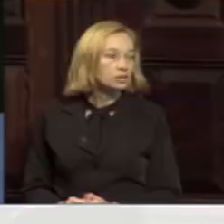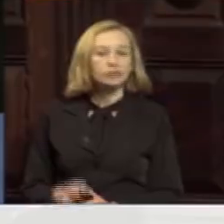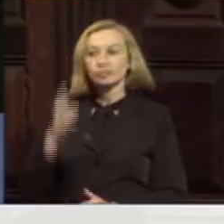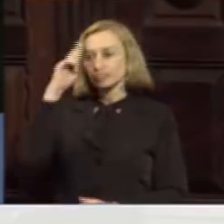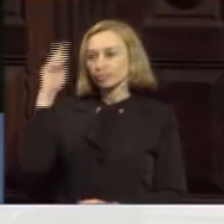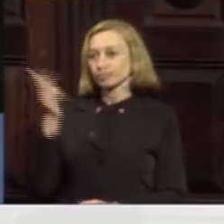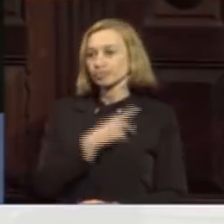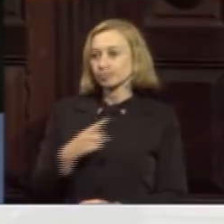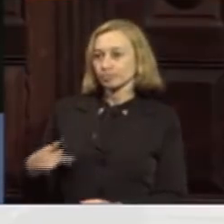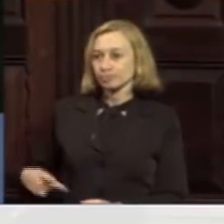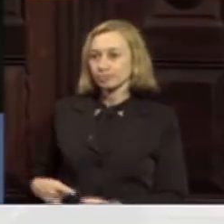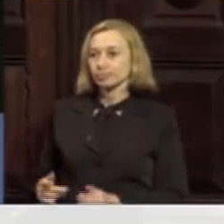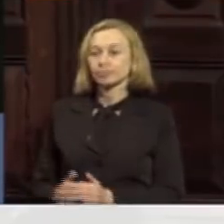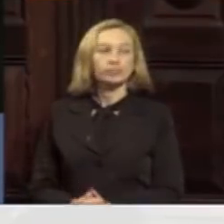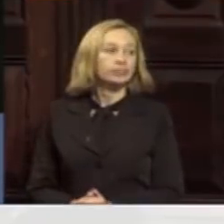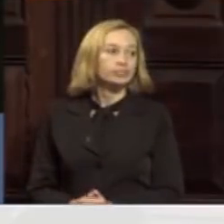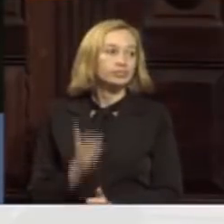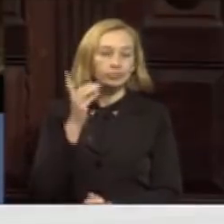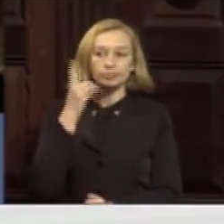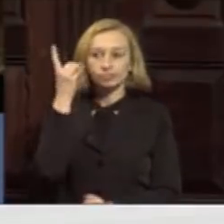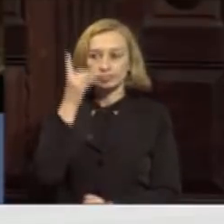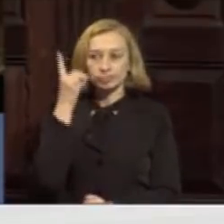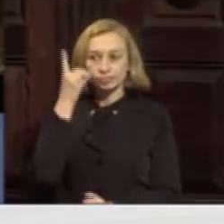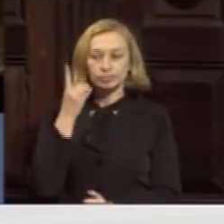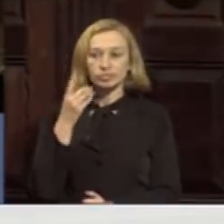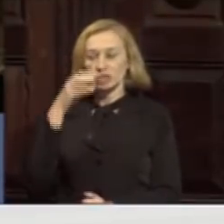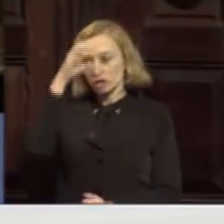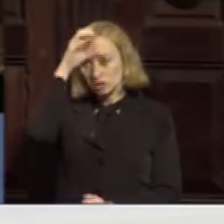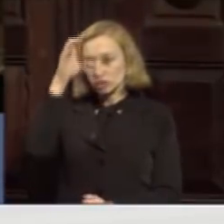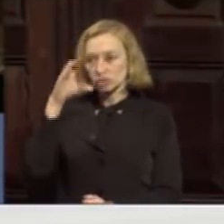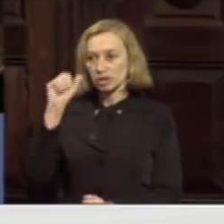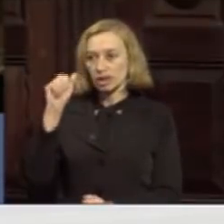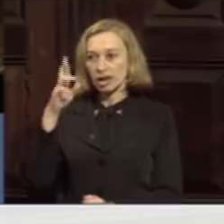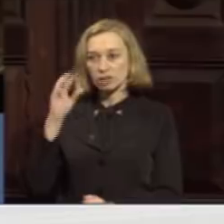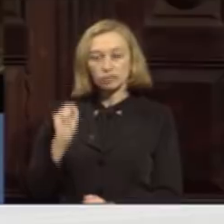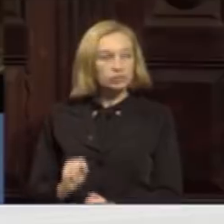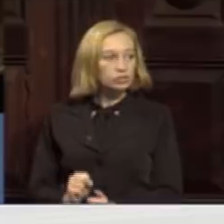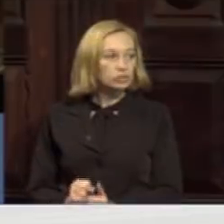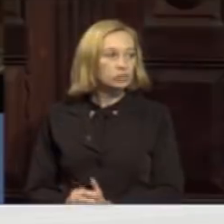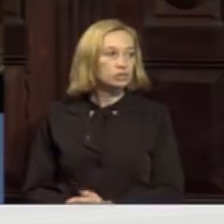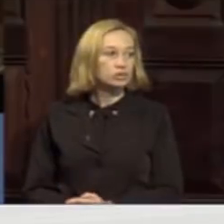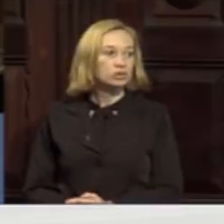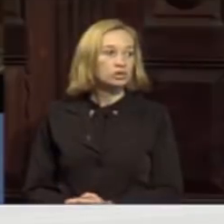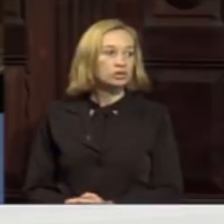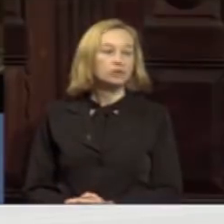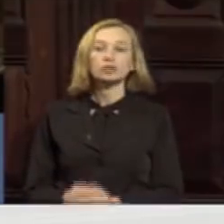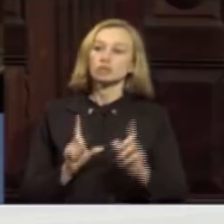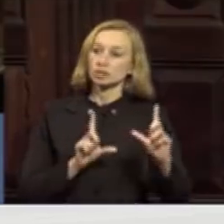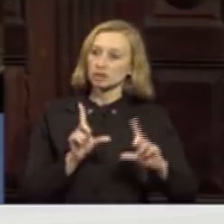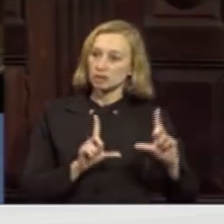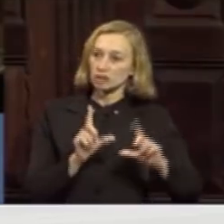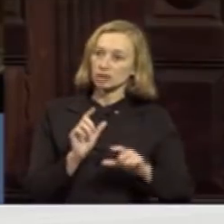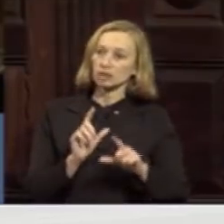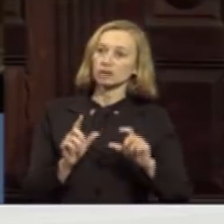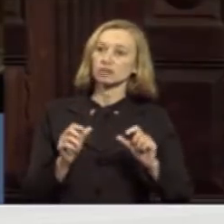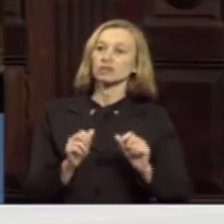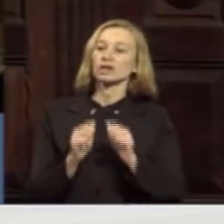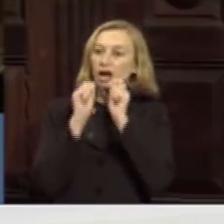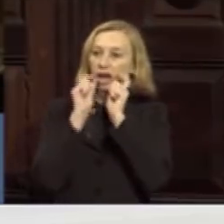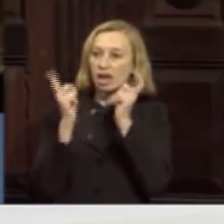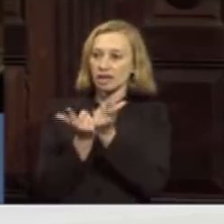senhor presidente, deputado Tio Carlos, vocês que nos assistem pela TV Alerj,